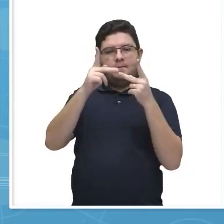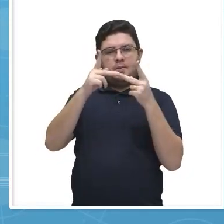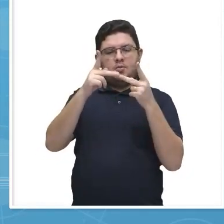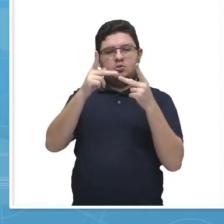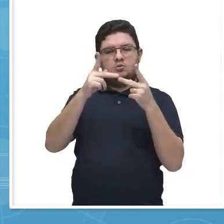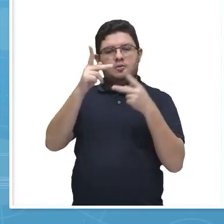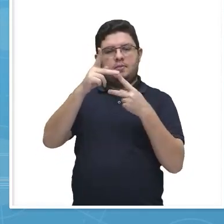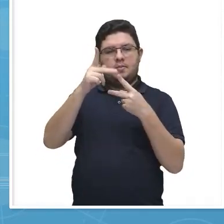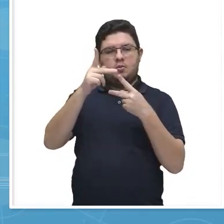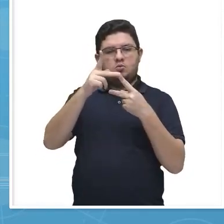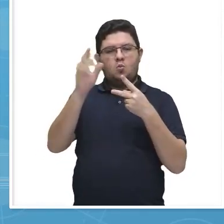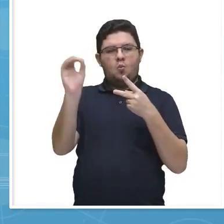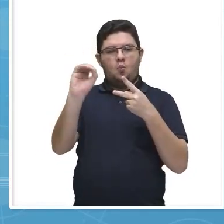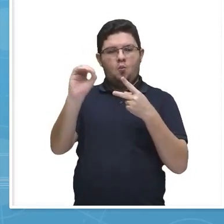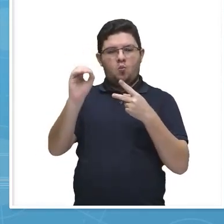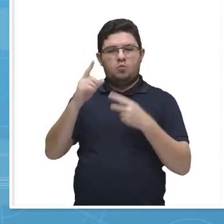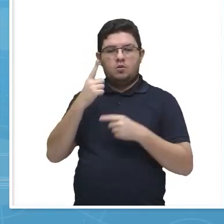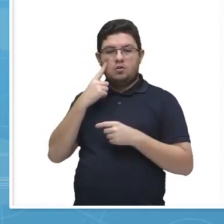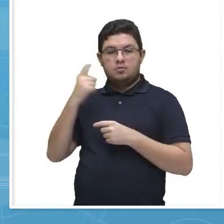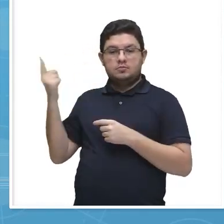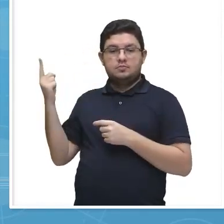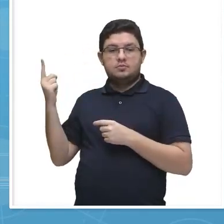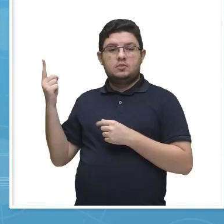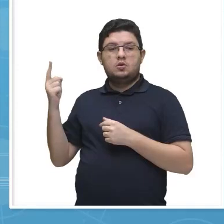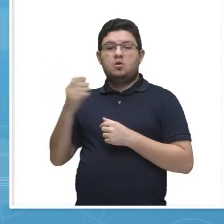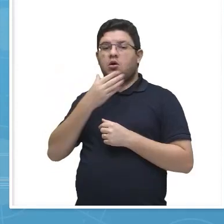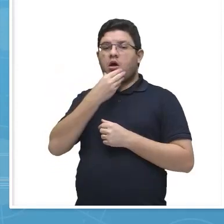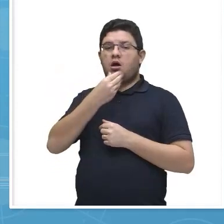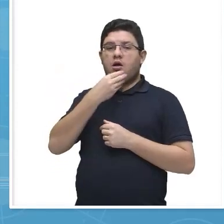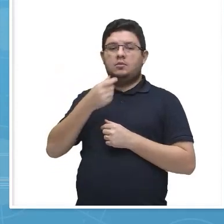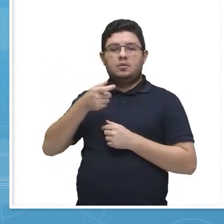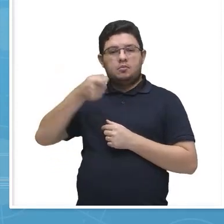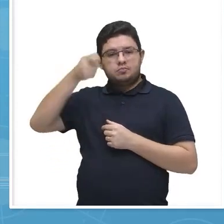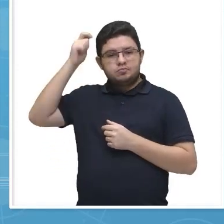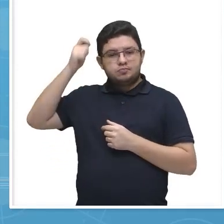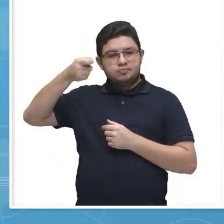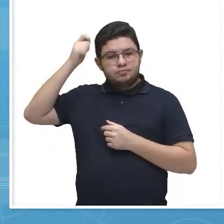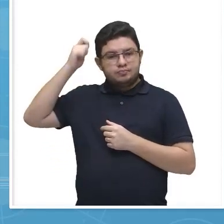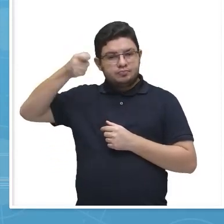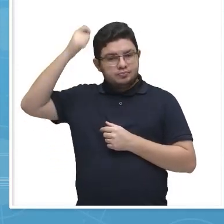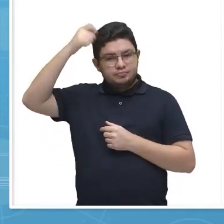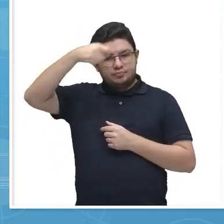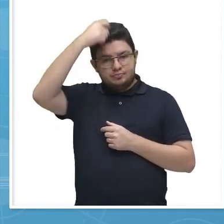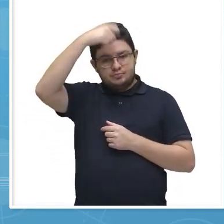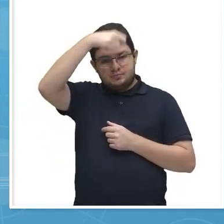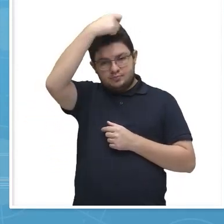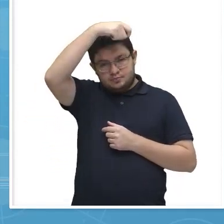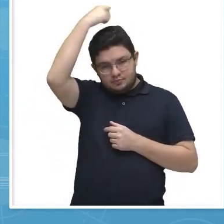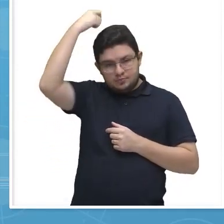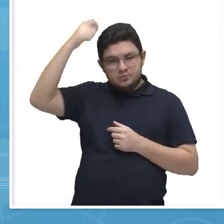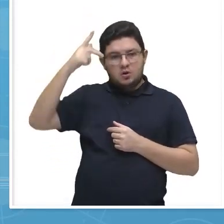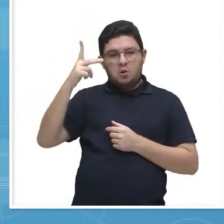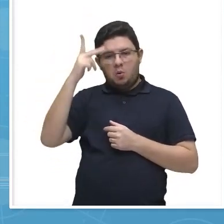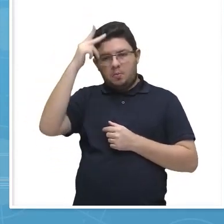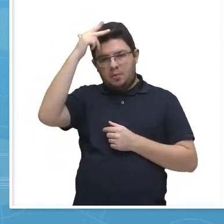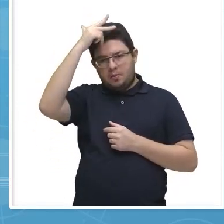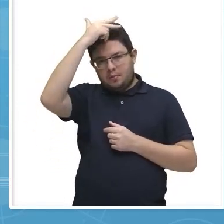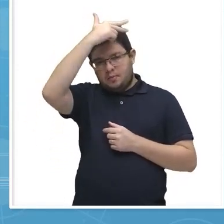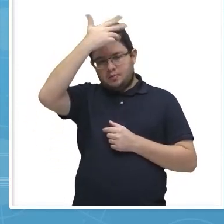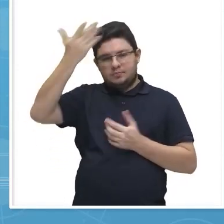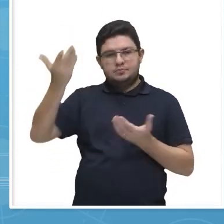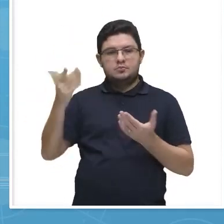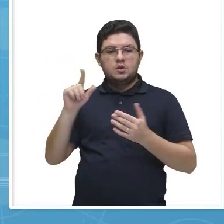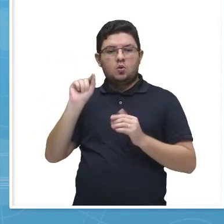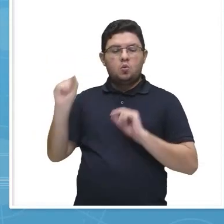cortou o cabelo. O rapaz é o sujeito, cortou o cabelo é predicado. O rapaz cortou. Este verbo é